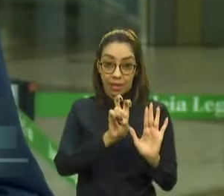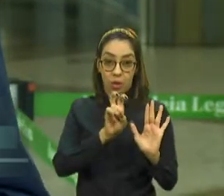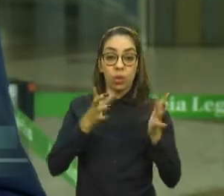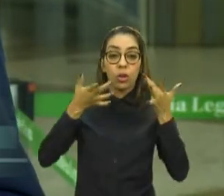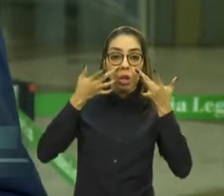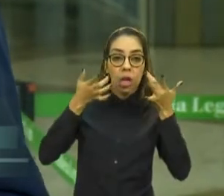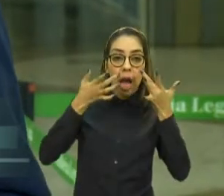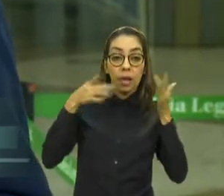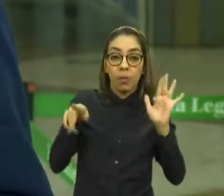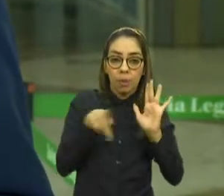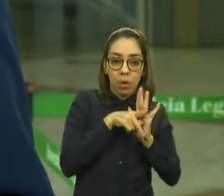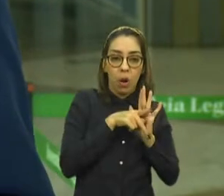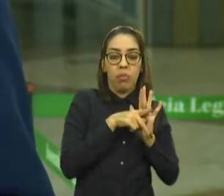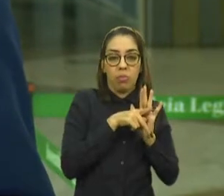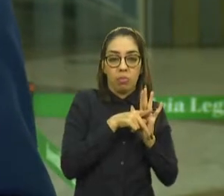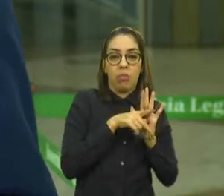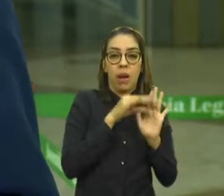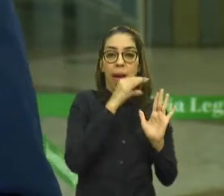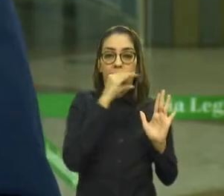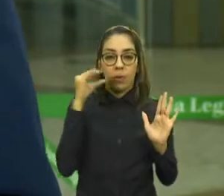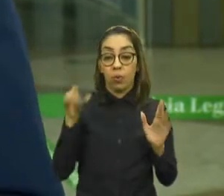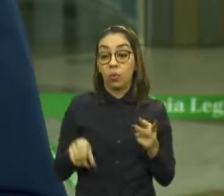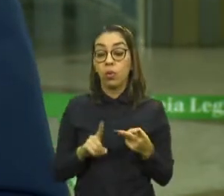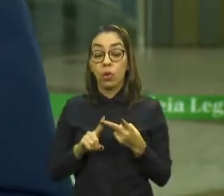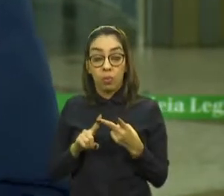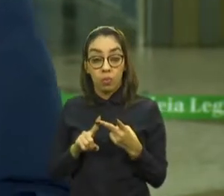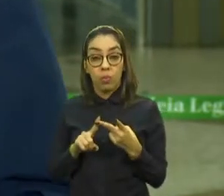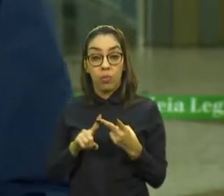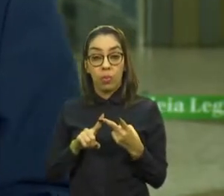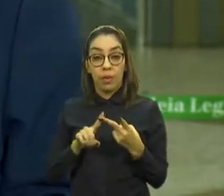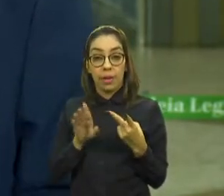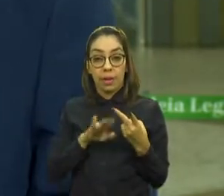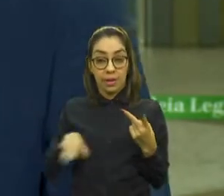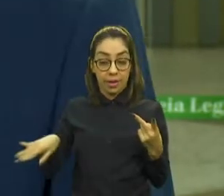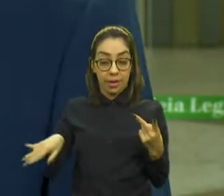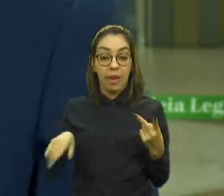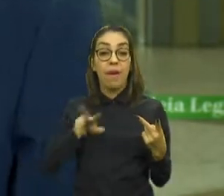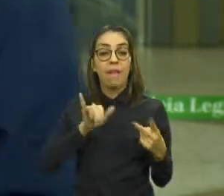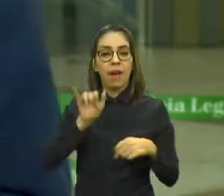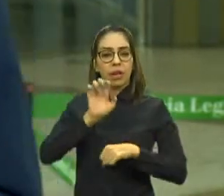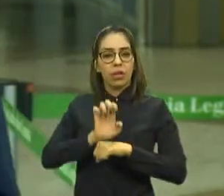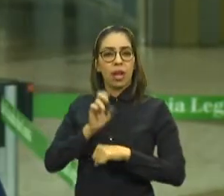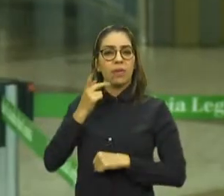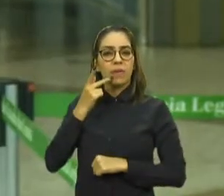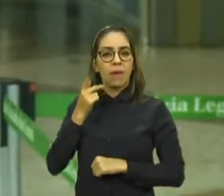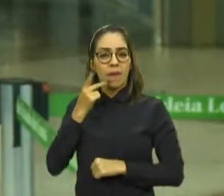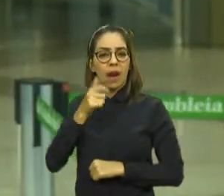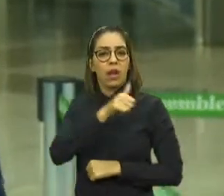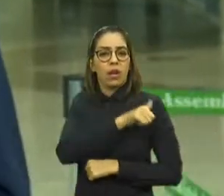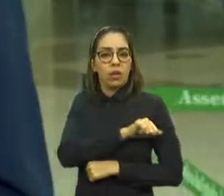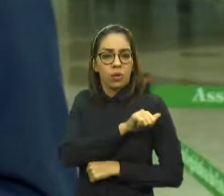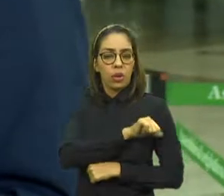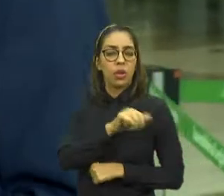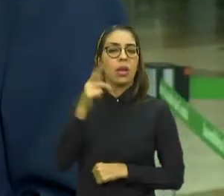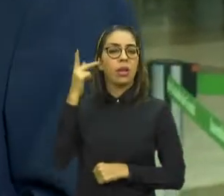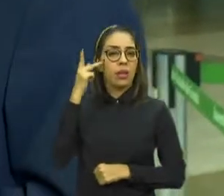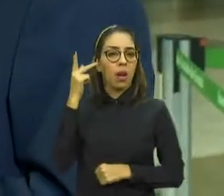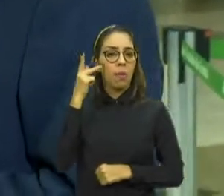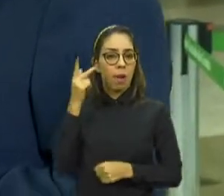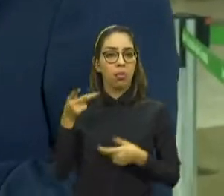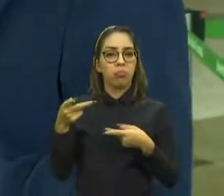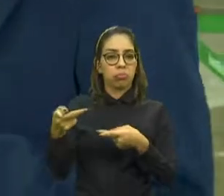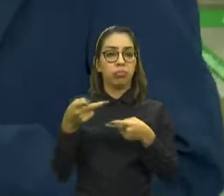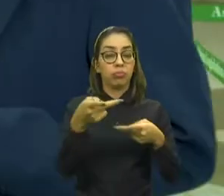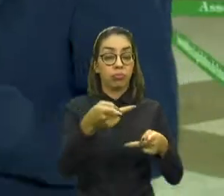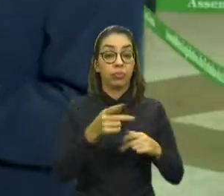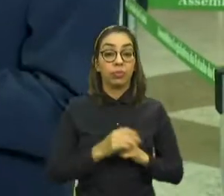e a participação de grupos teatrais do Ceará, Rio de Janeiro e São Paulo. Priscila Vital é coordenadora da Mostra, está aqui com a gente. Muito bom dia,